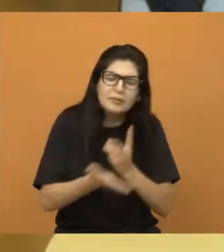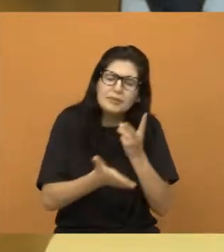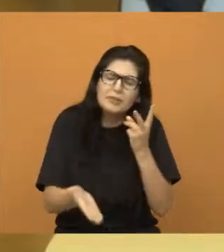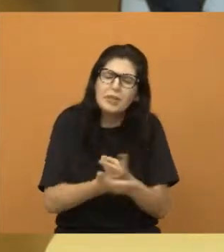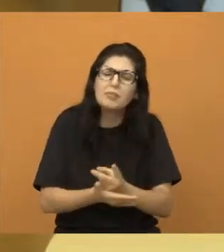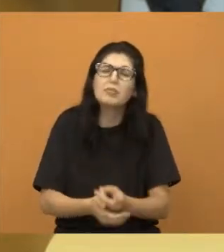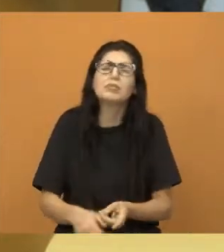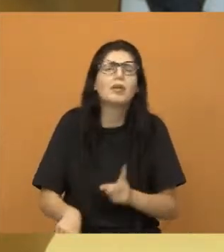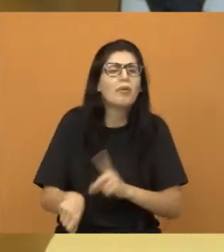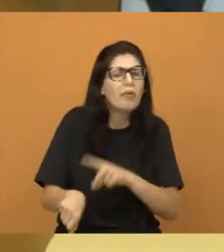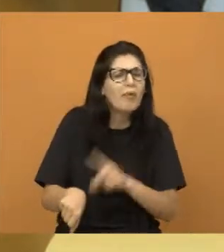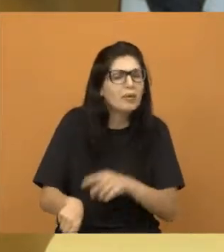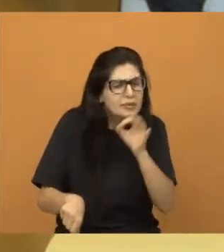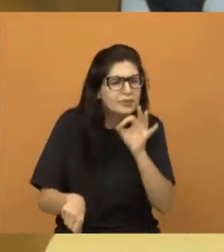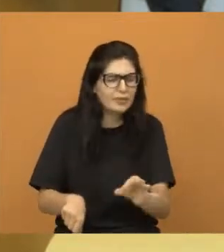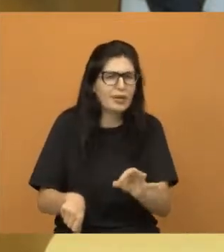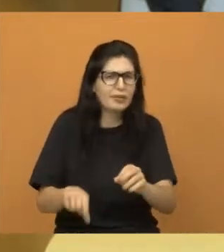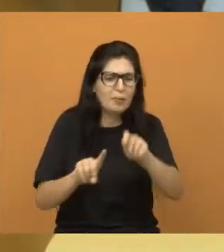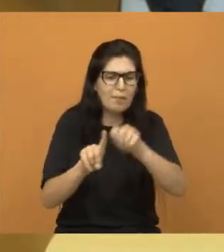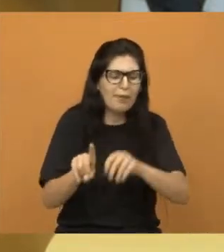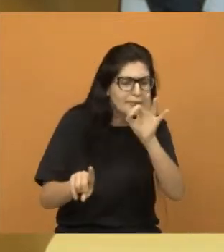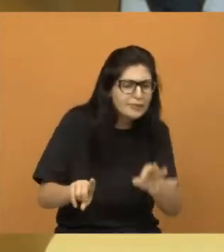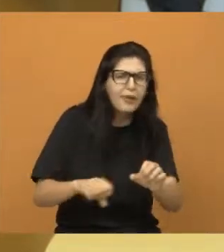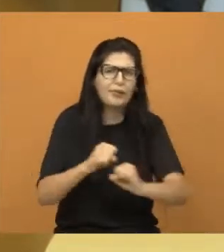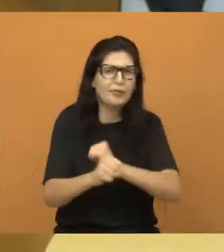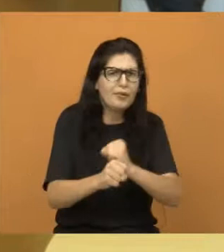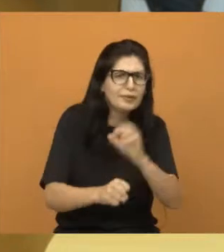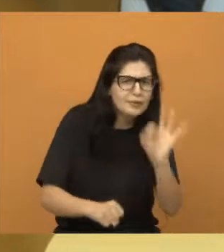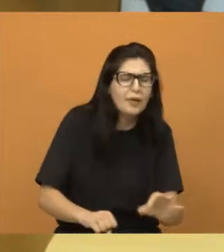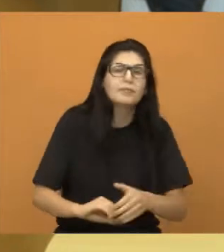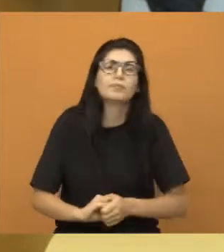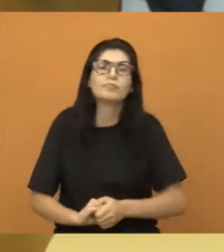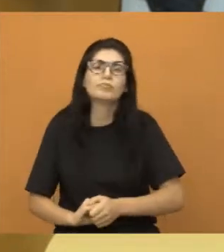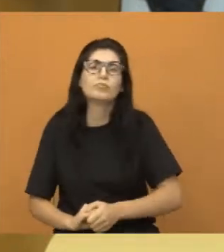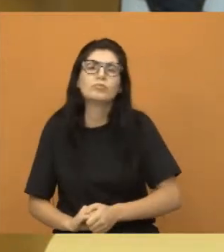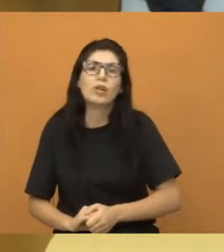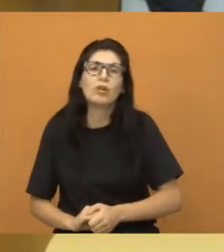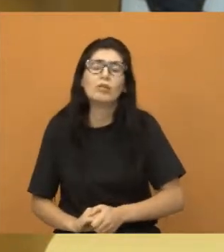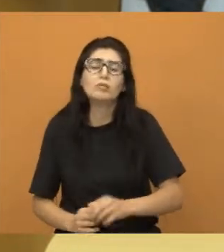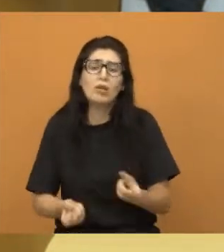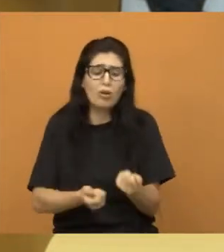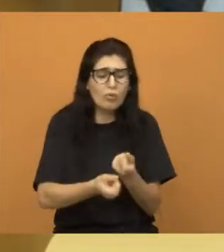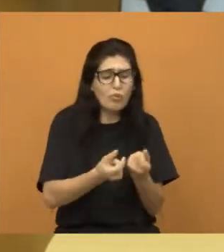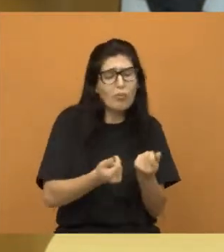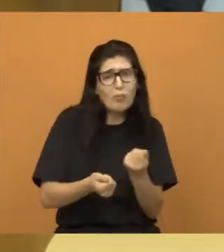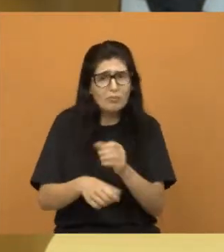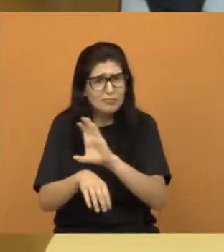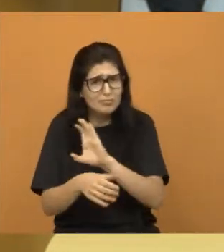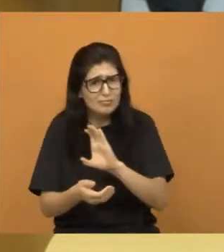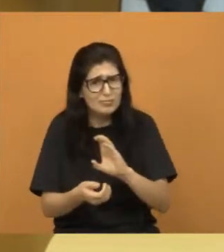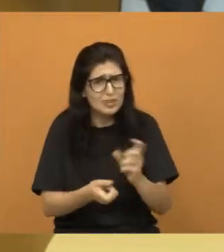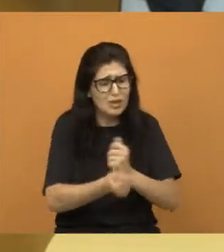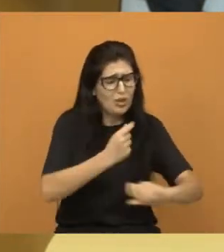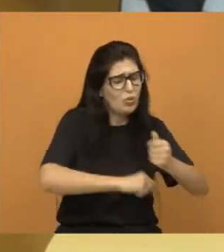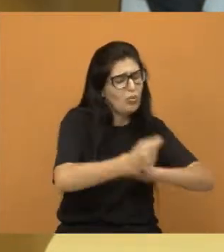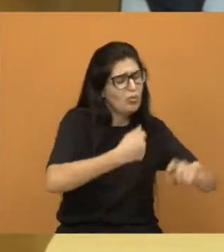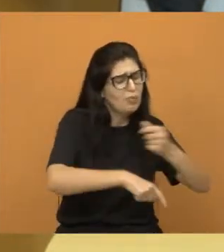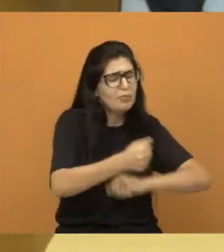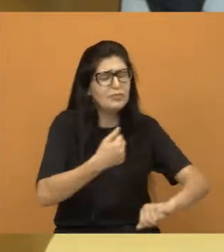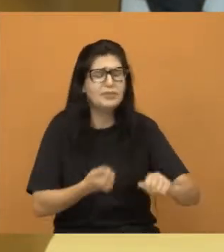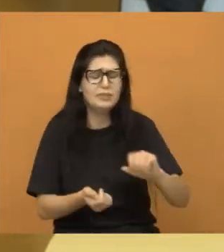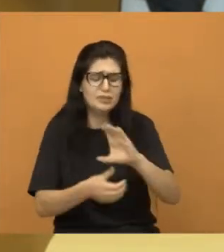passamos por uma fase onde a economia do nosso país, ela está muito, muito